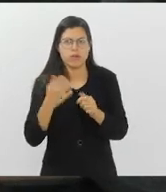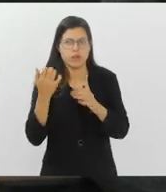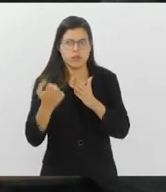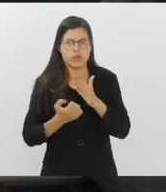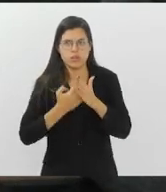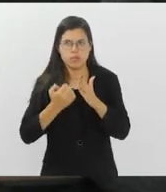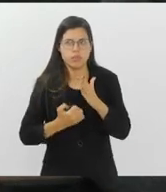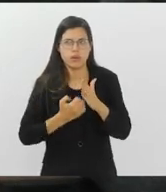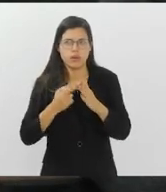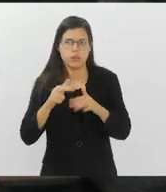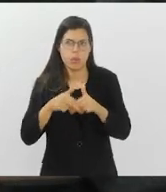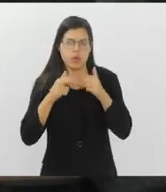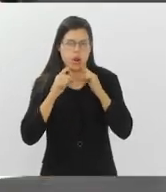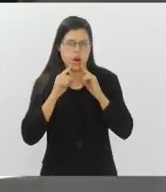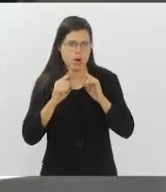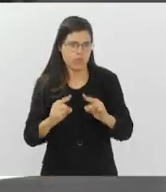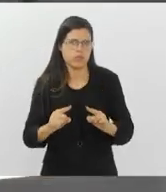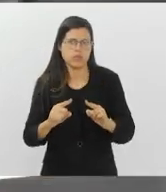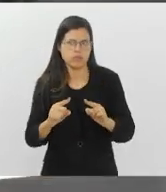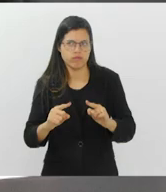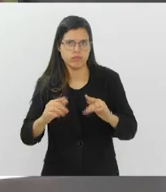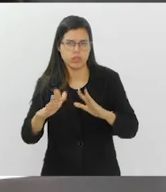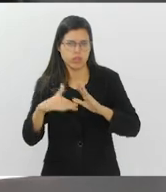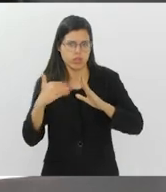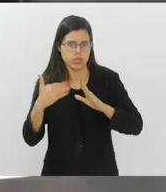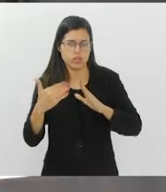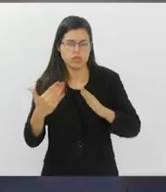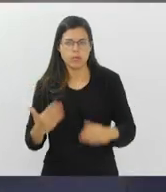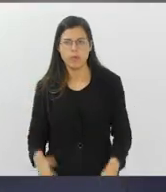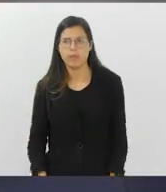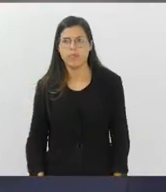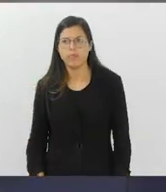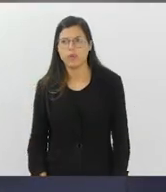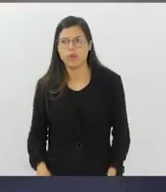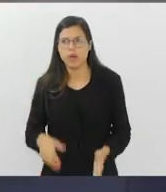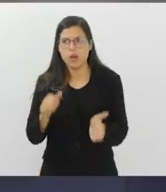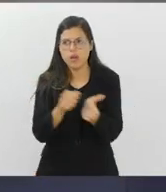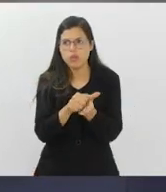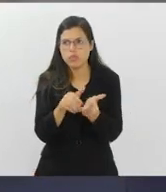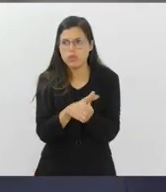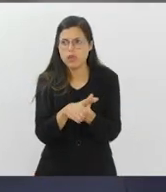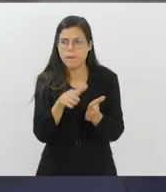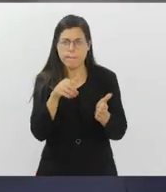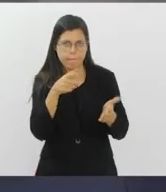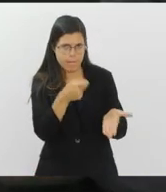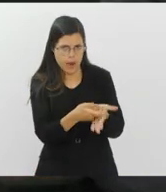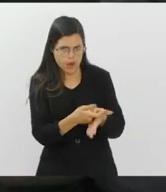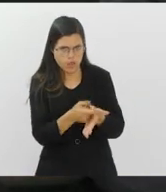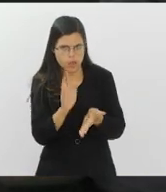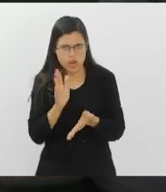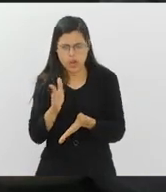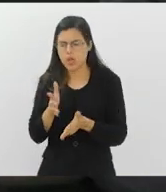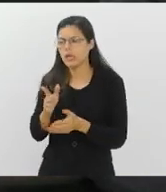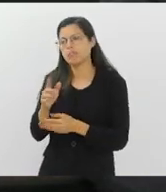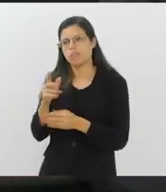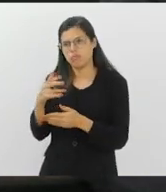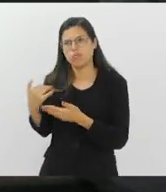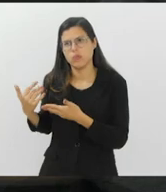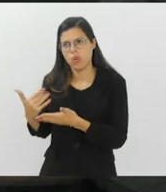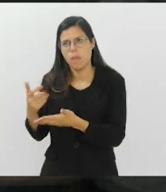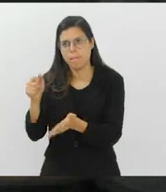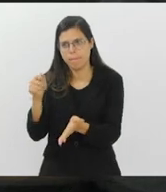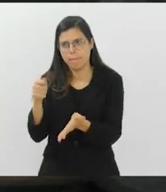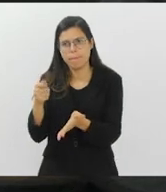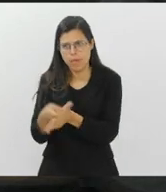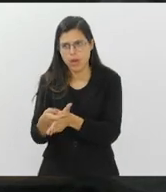que nós recebemos. Doutor Paulo, as multas foram pagas, doutor? Estão sendo pagas, na verdade. Aquelas que não são pagas, abre-se um